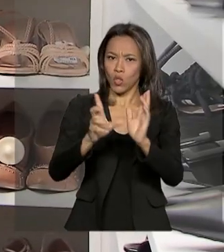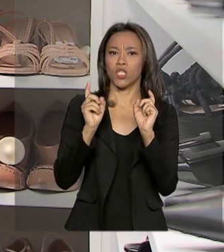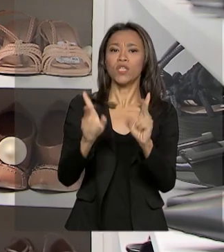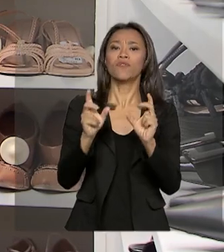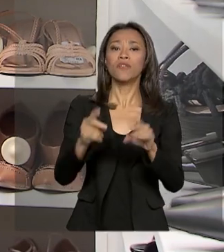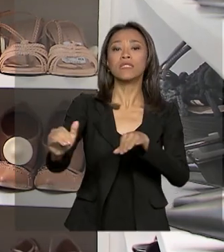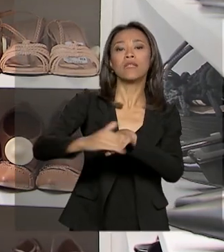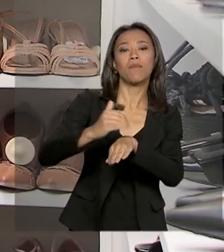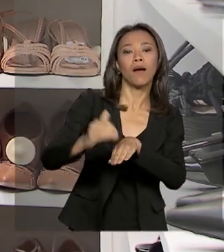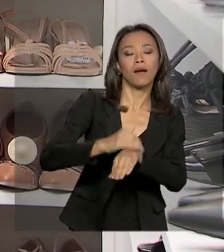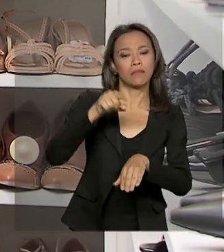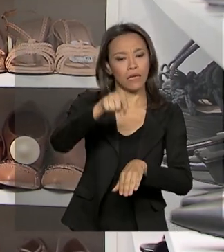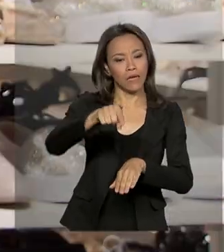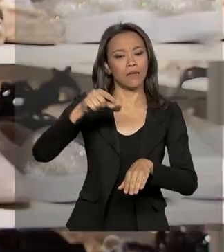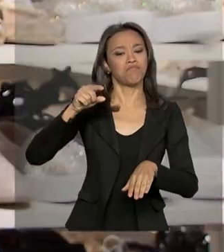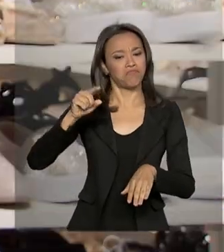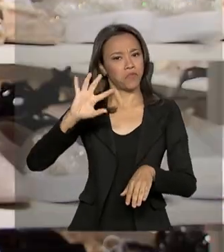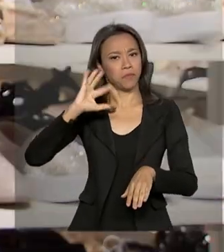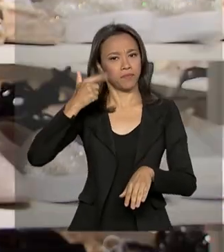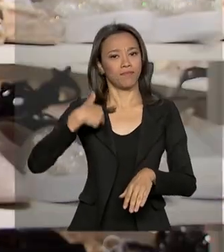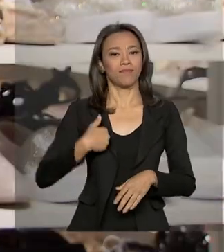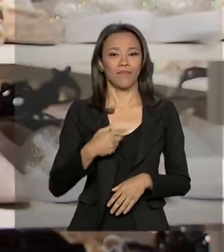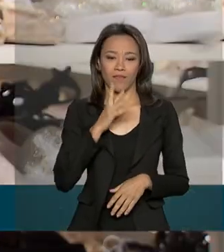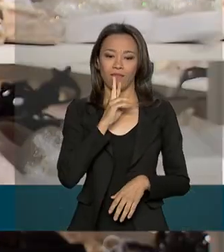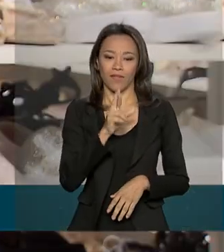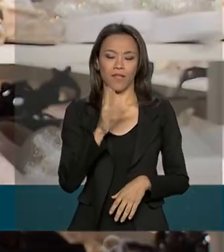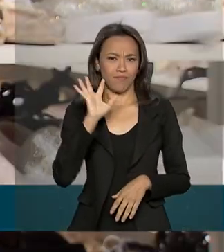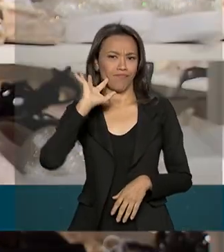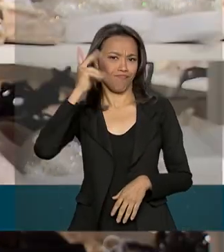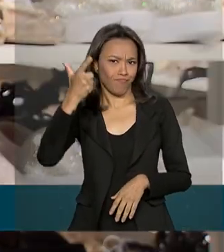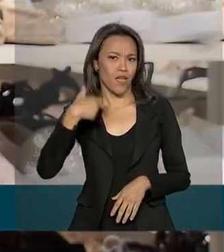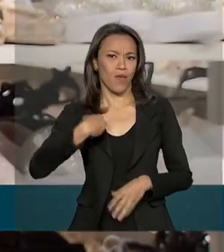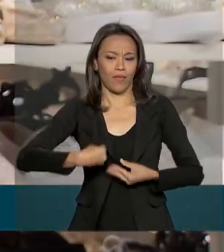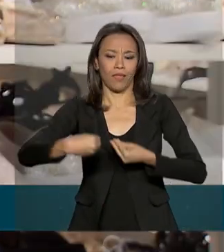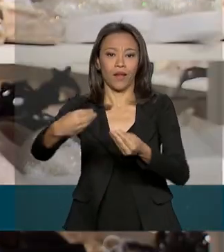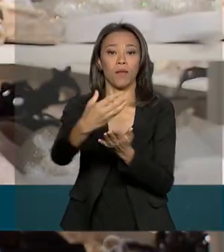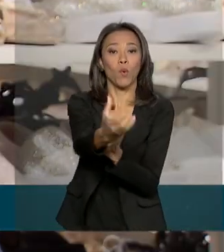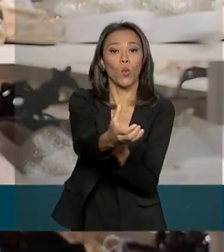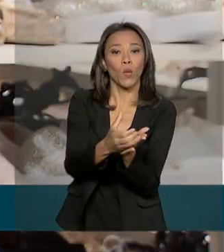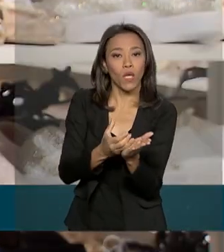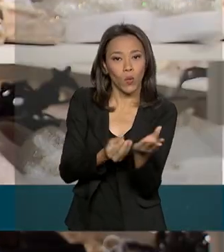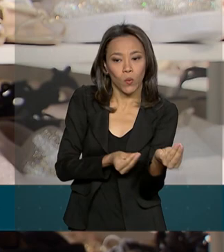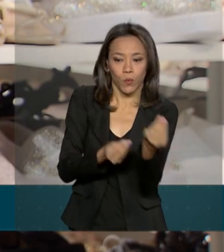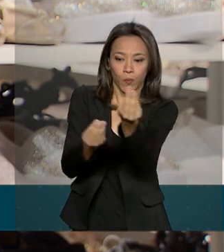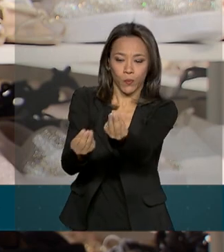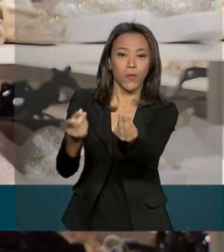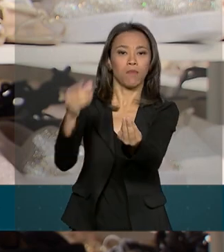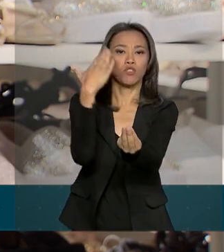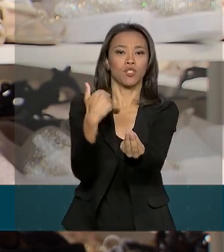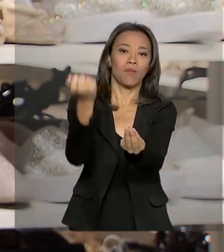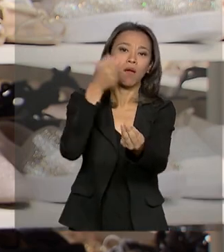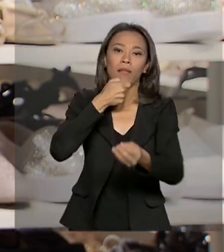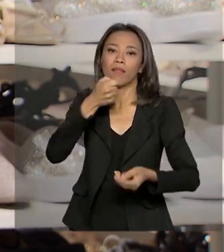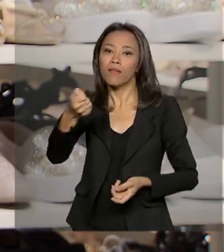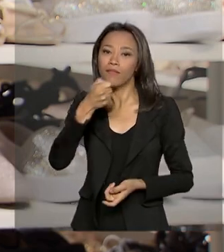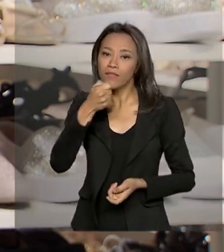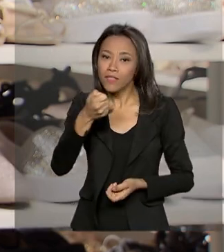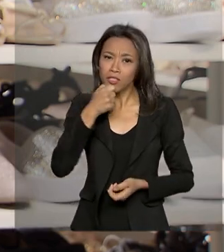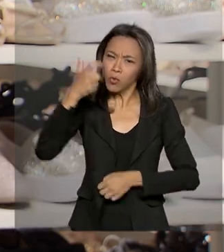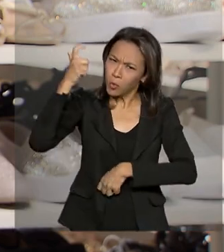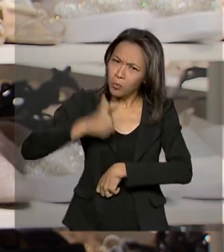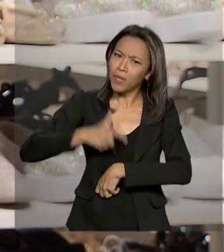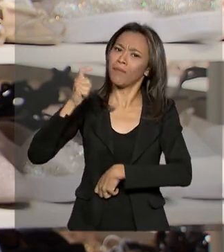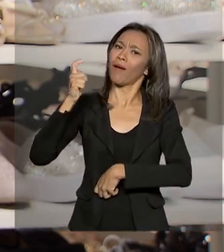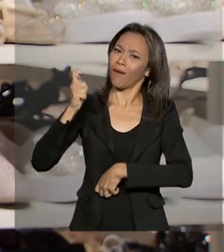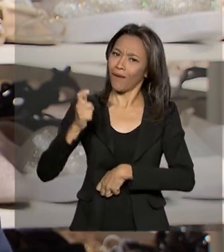vendedora foi decisiva deu certo mandel o entreguei um currículo aí fui chamada para entrevista e logo no mesmo